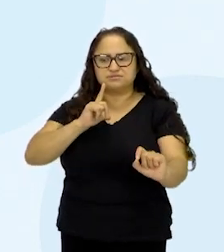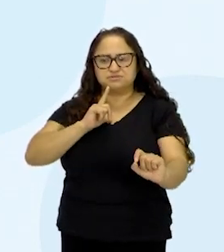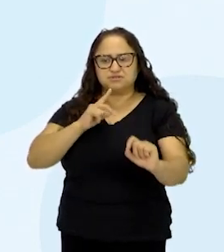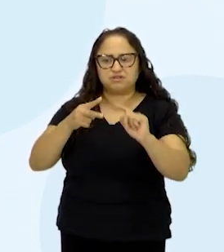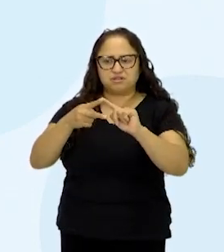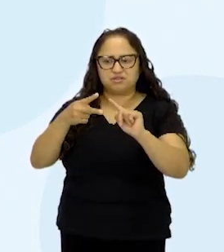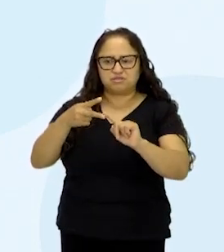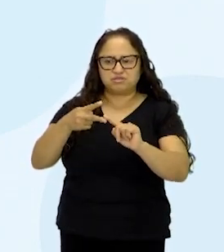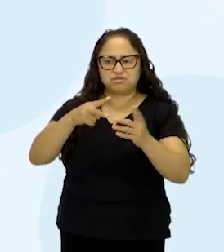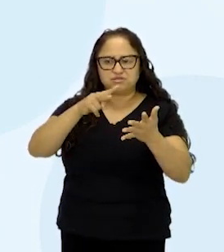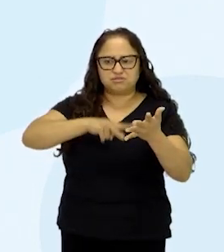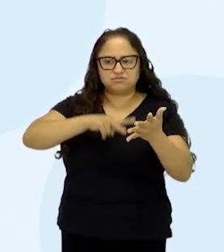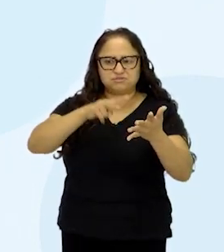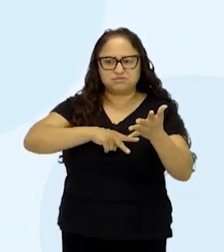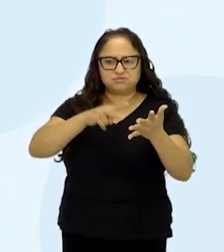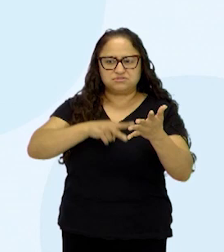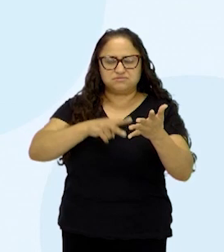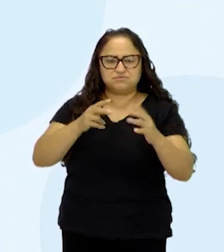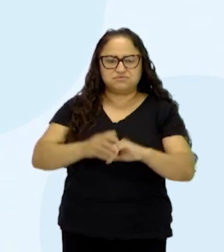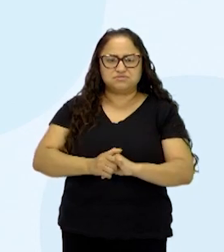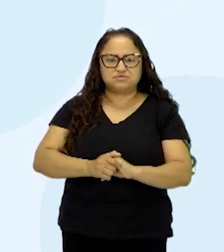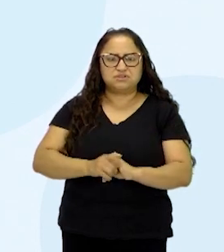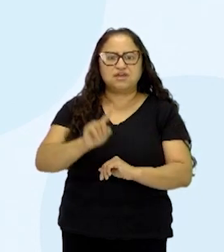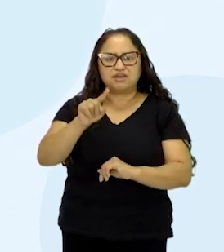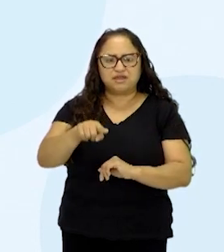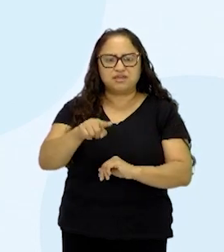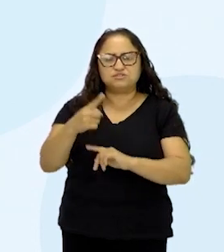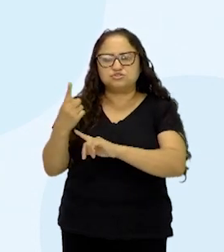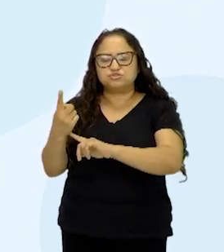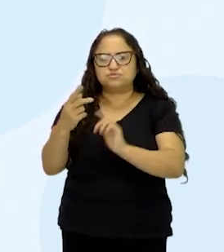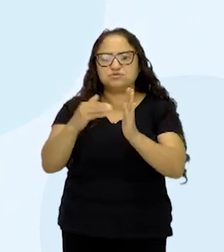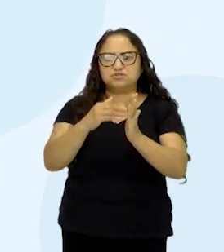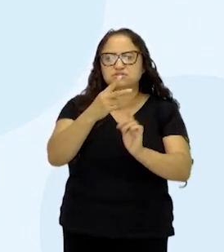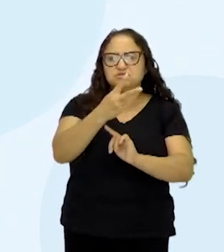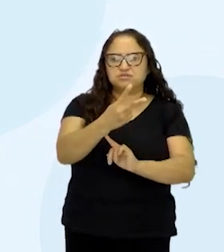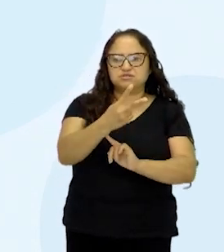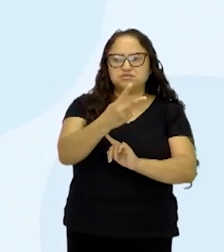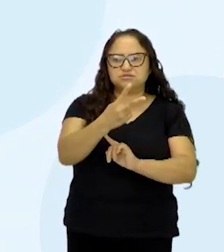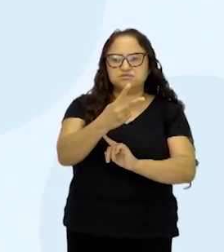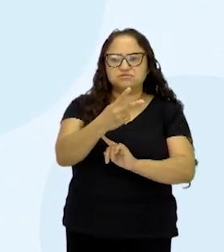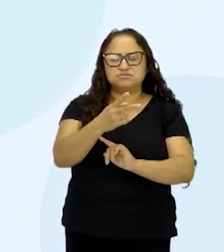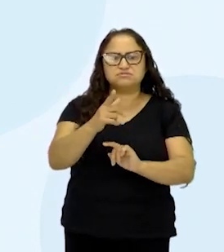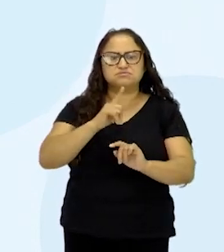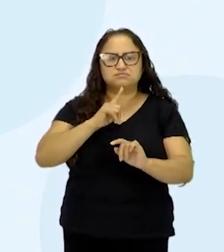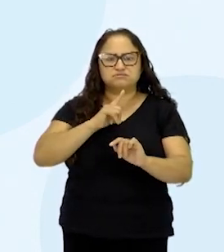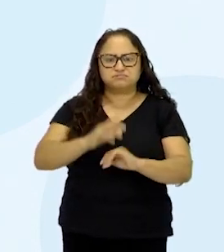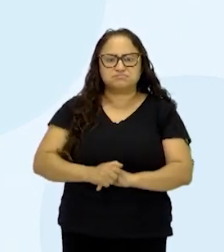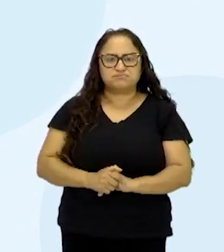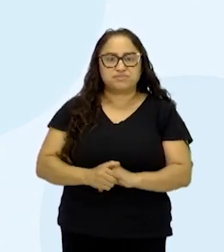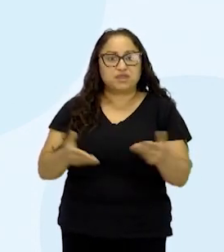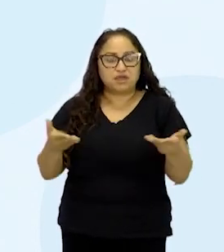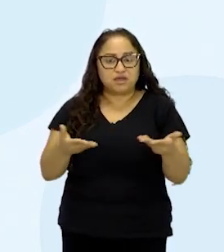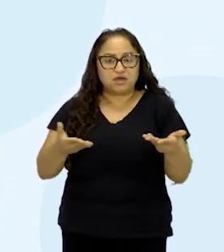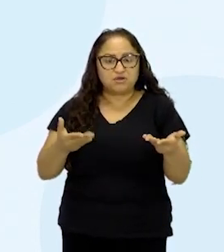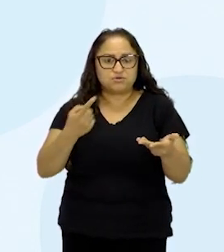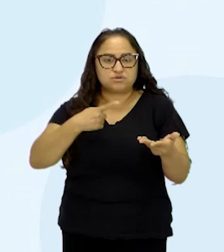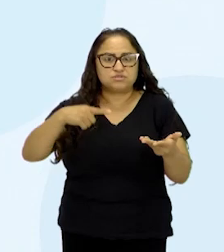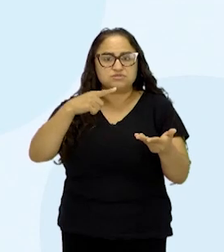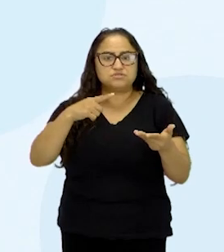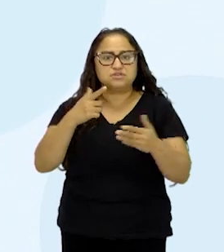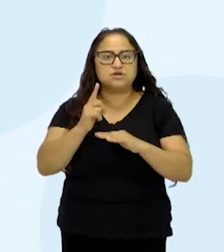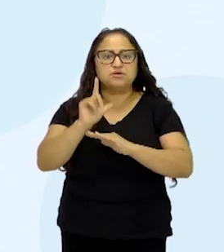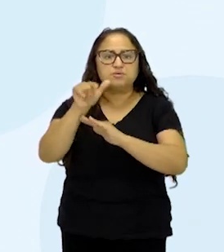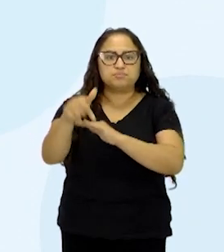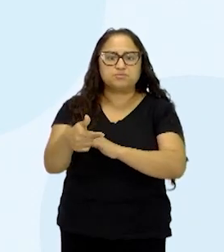vocês responderam, a nossa moda é de um a dois livros lidos ao ano. Parabéns, pessoal. Então, agora a gente vai para a nossa